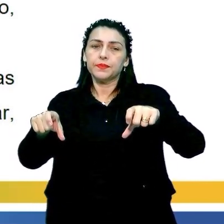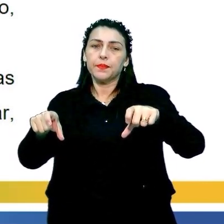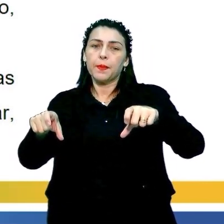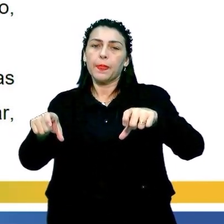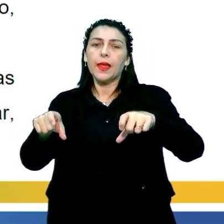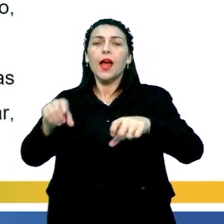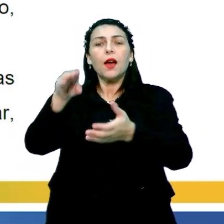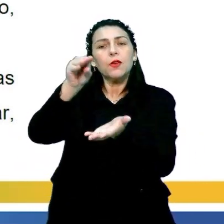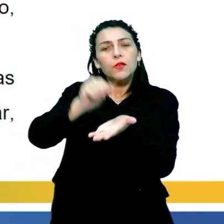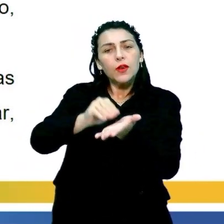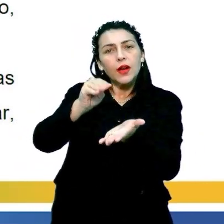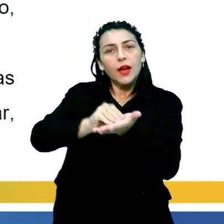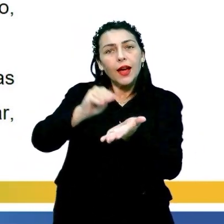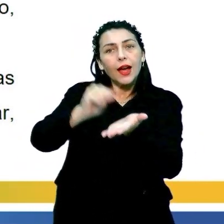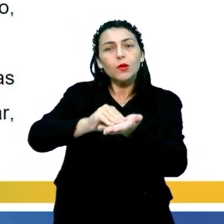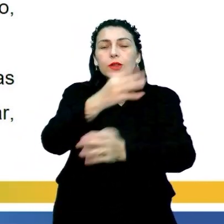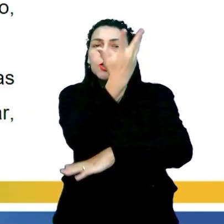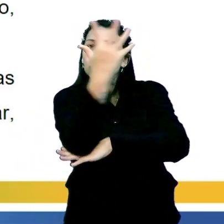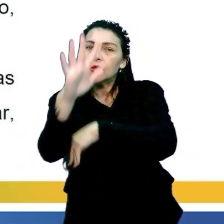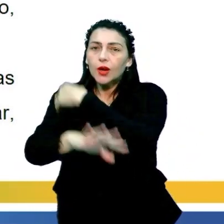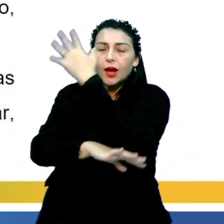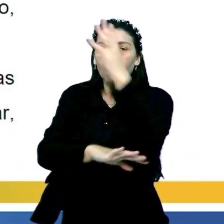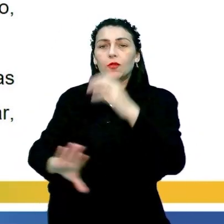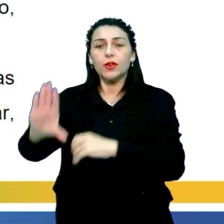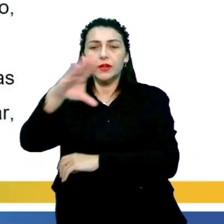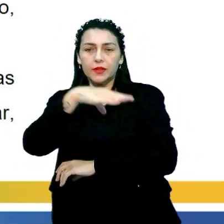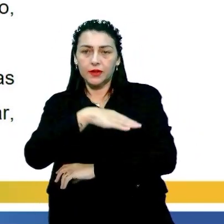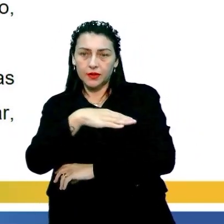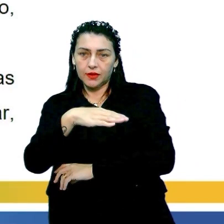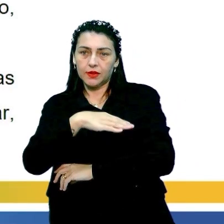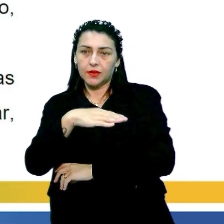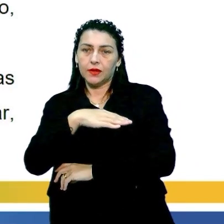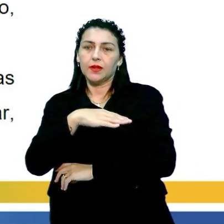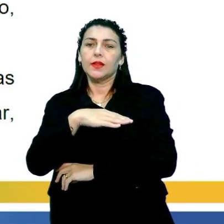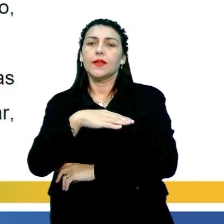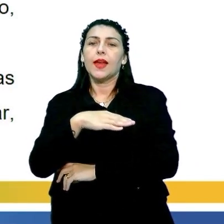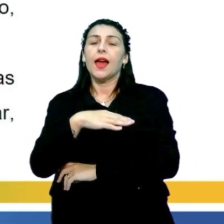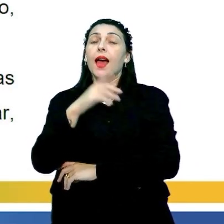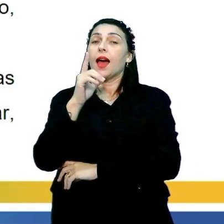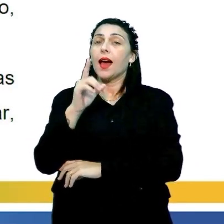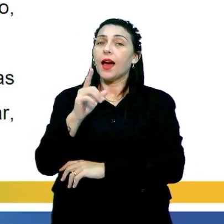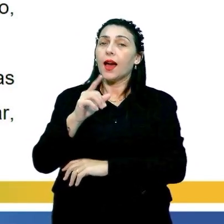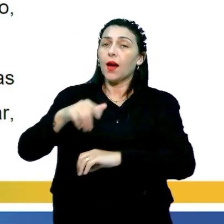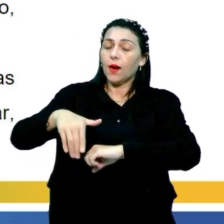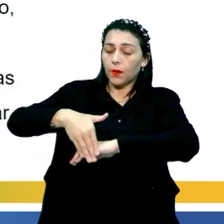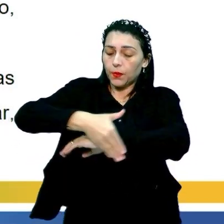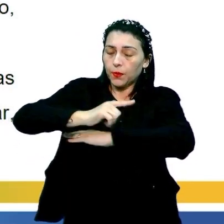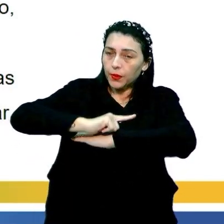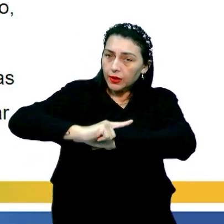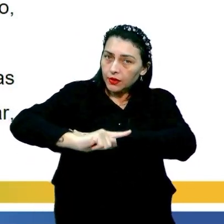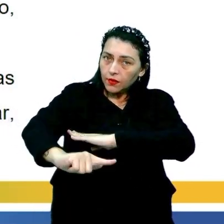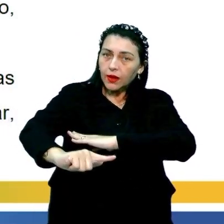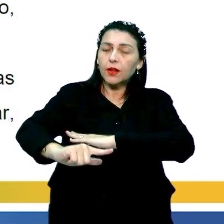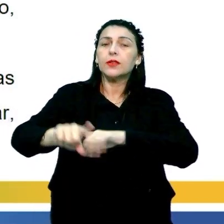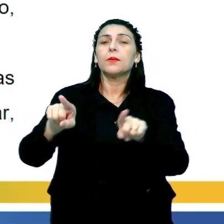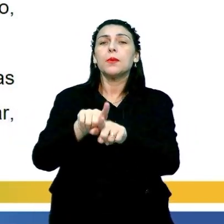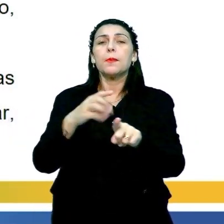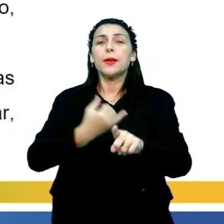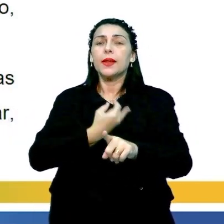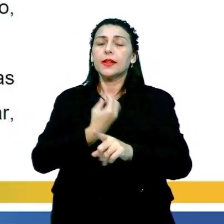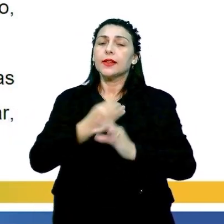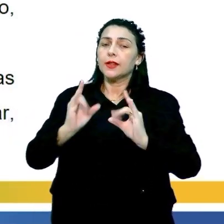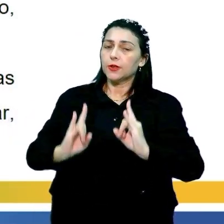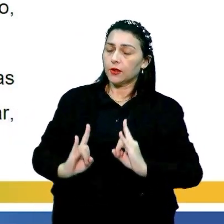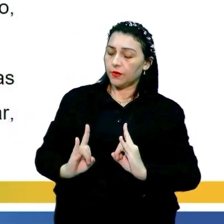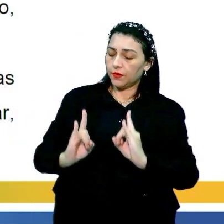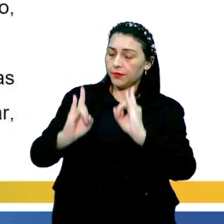a ausência de áreas verdes nas grandes cidades, a configuração da malha viária, o asfalto que eu acabei de falar, né? Presença de edifícios e